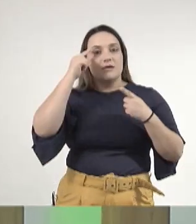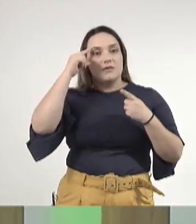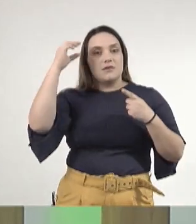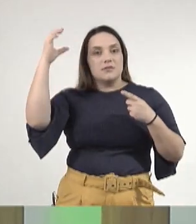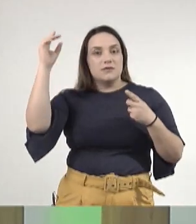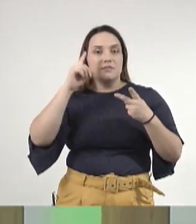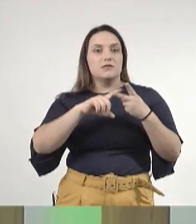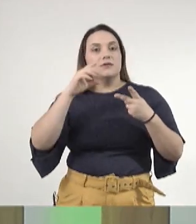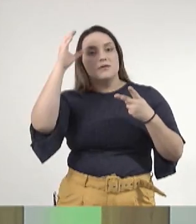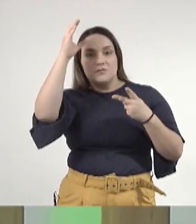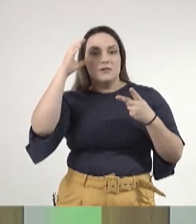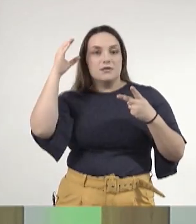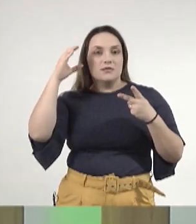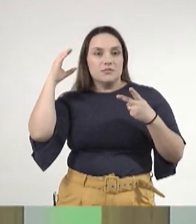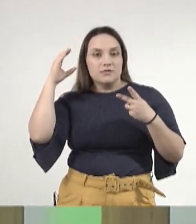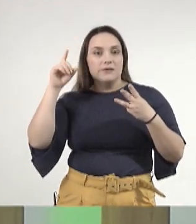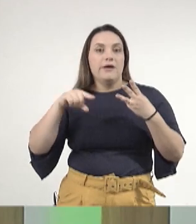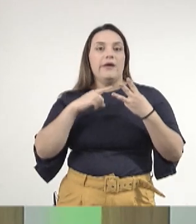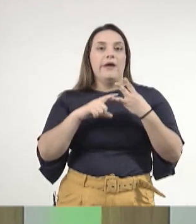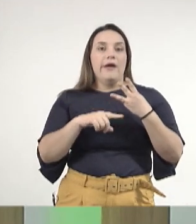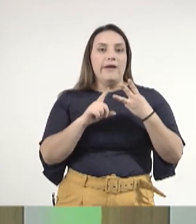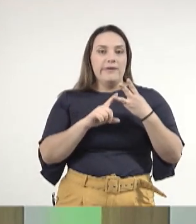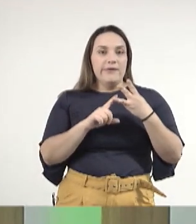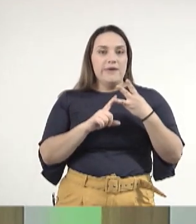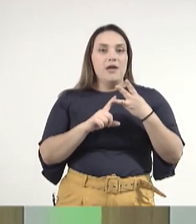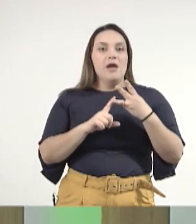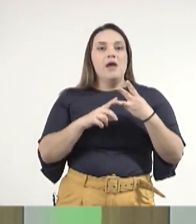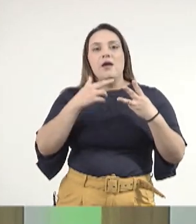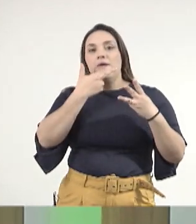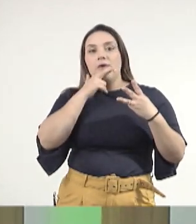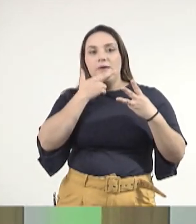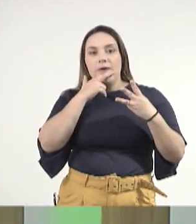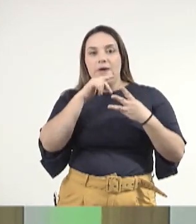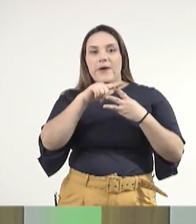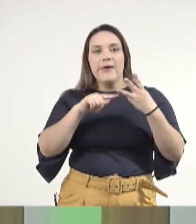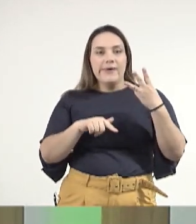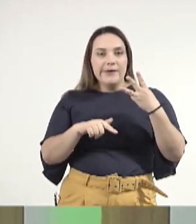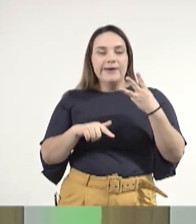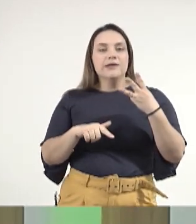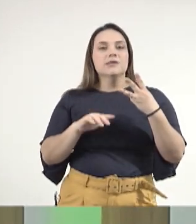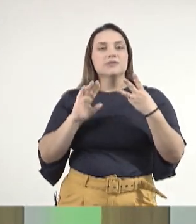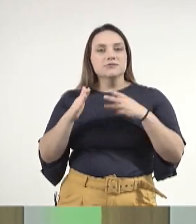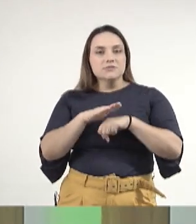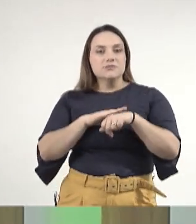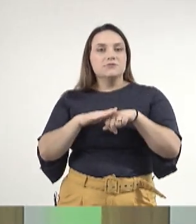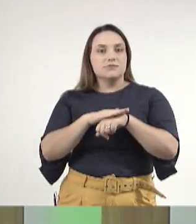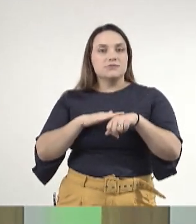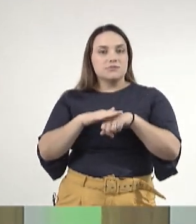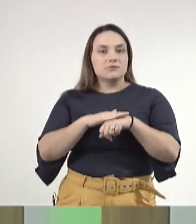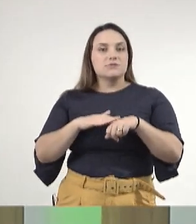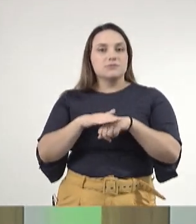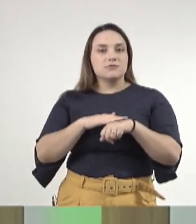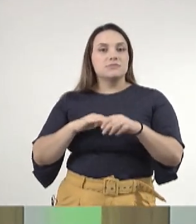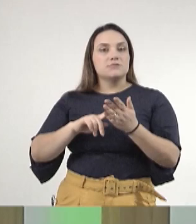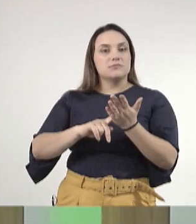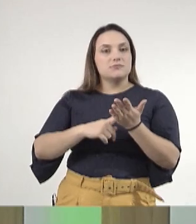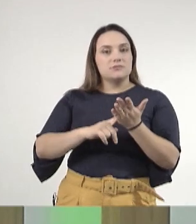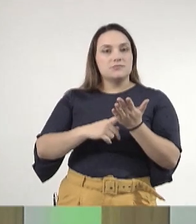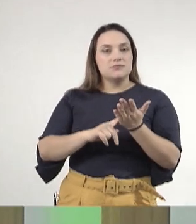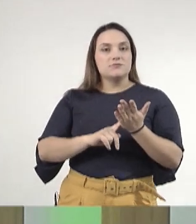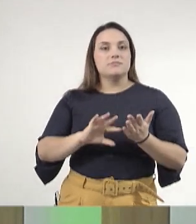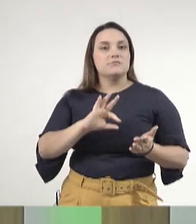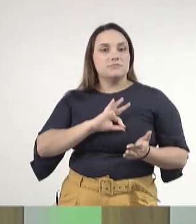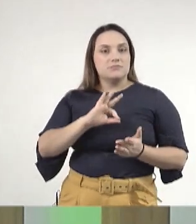Neto, Caravina, e nós temos aqui a participação também do Renato Câmara, já vão negociar com os sindicatos